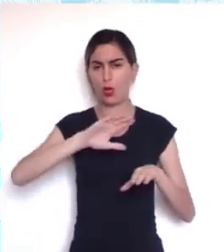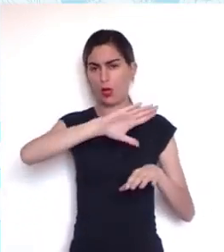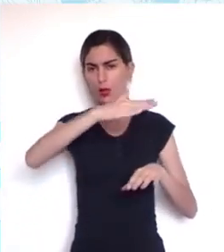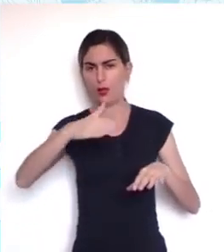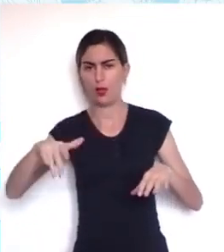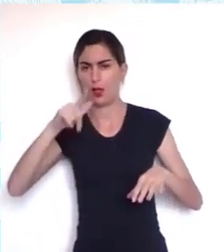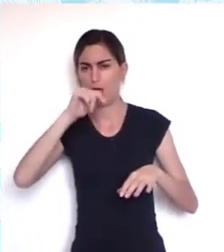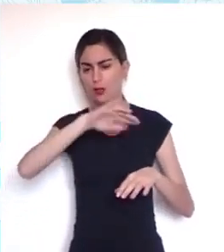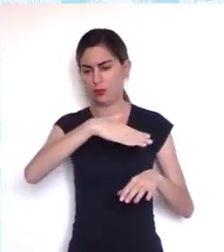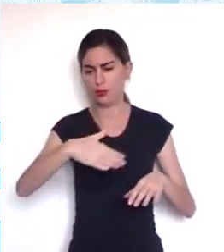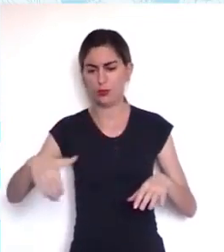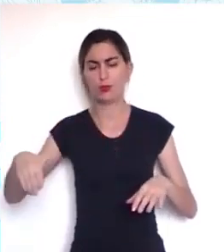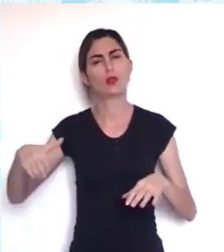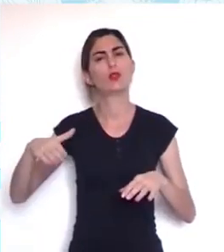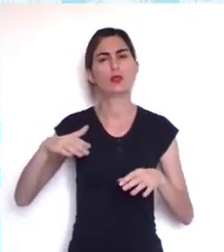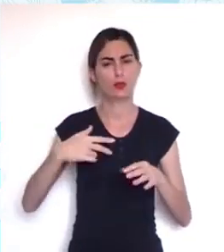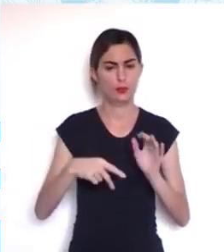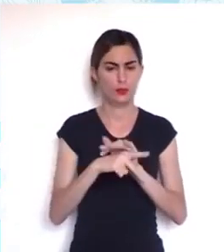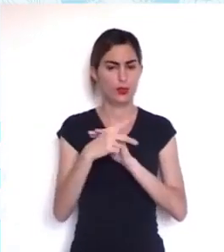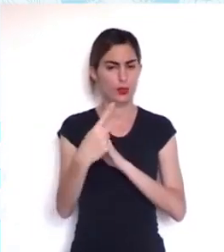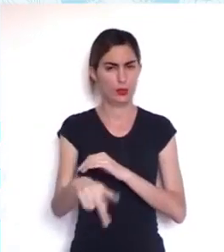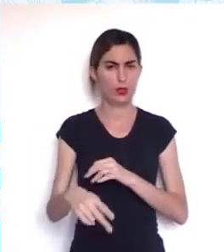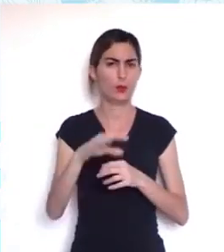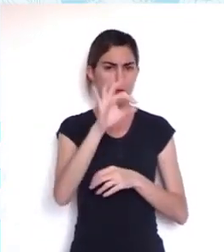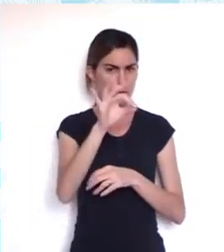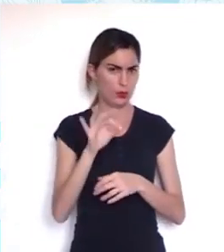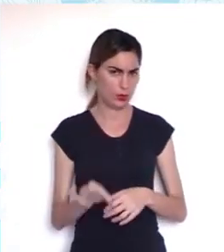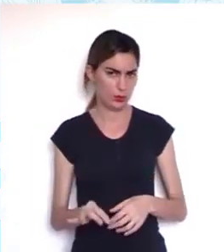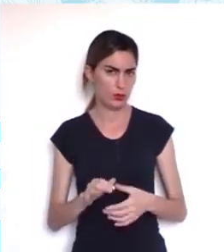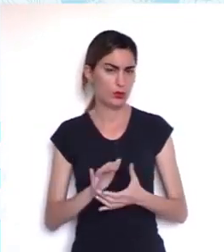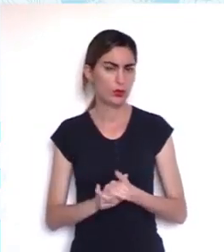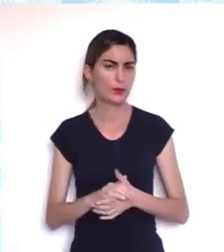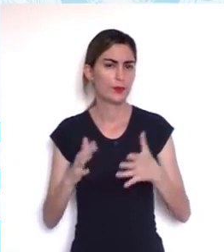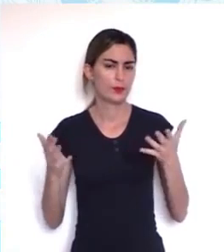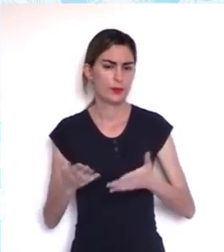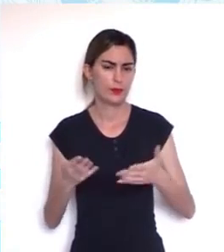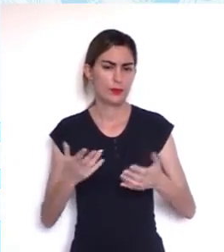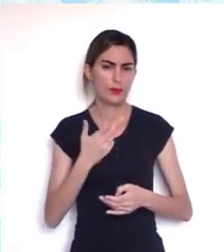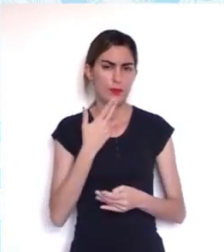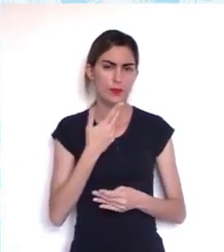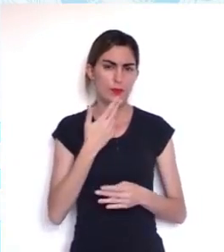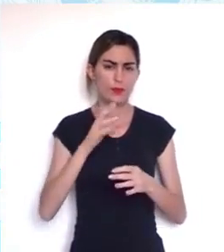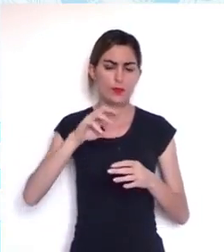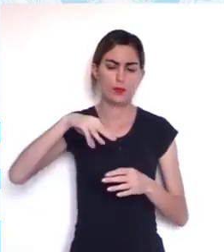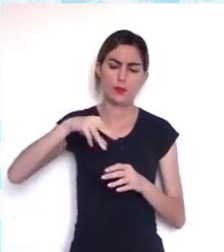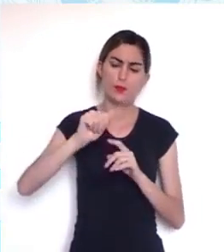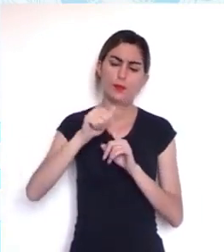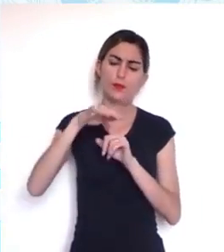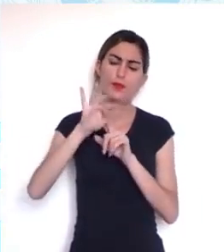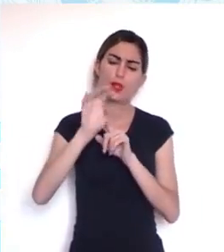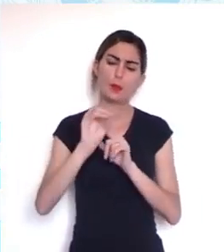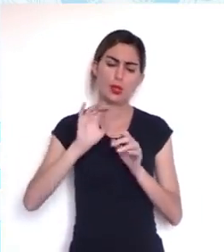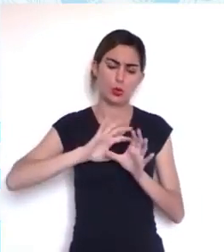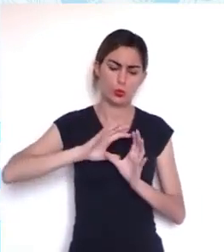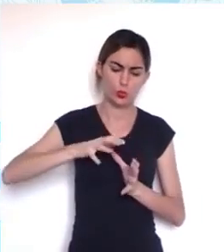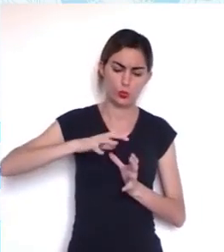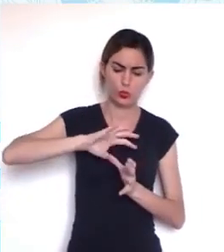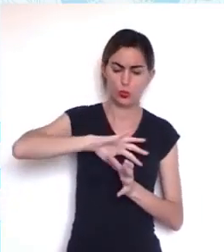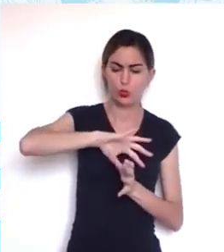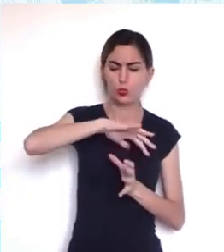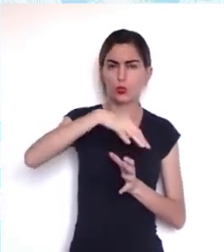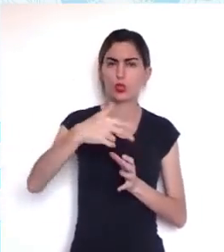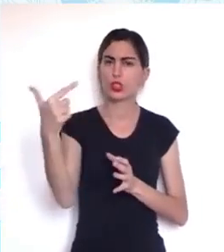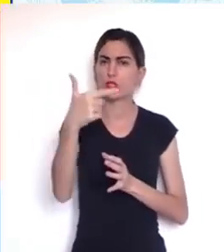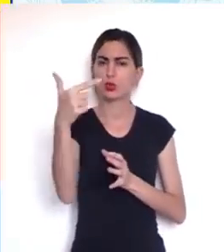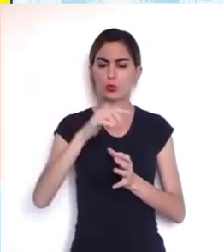nos oceanos. Cada uma ali corresponde a uma porcentagem. Mas vamos falar sobre o manto, que é a segunda camada